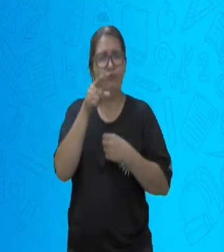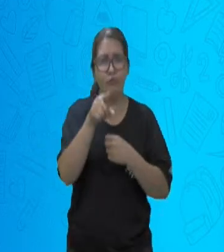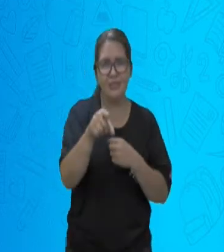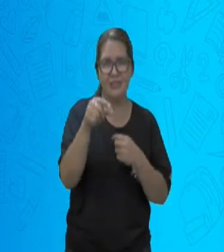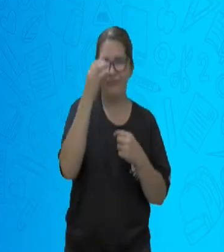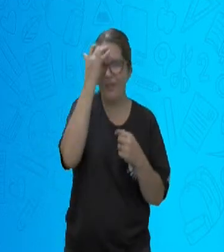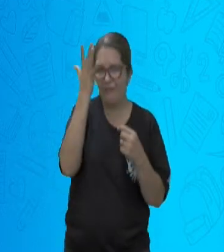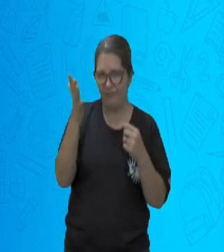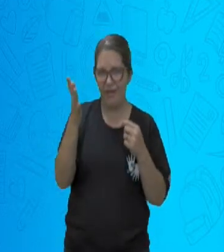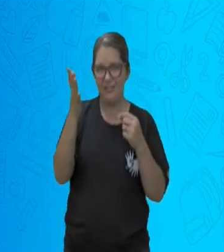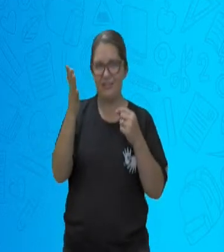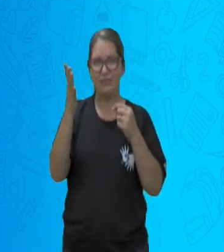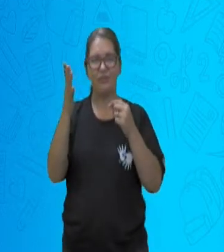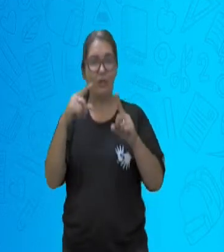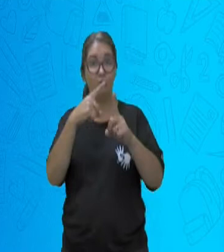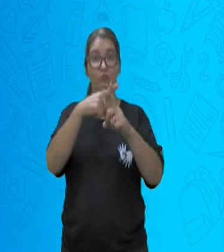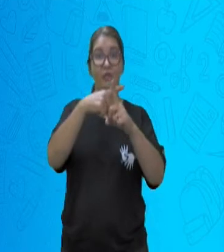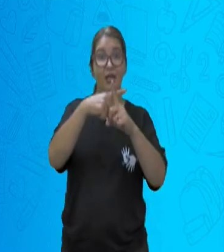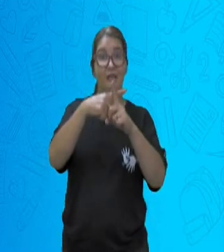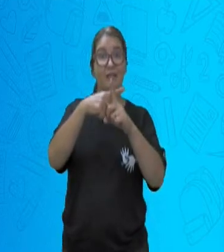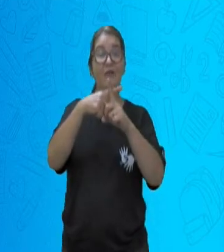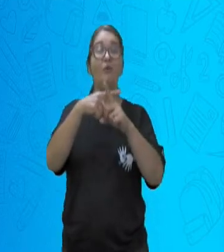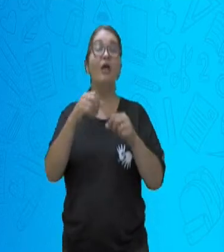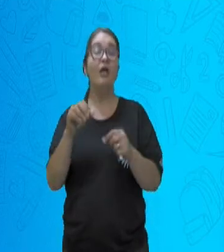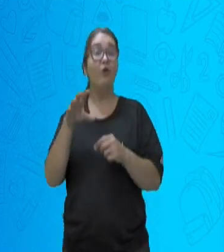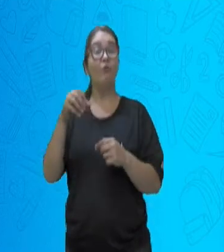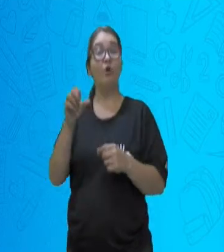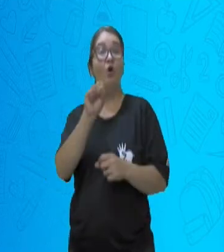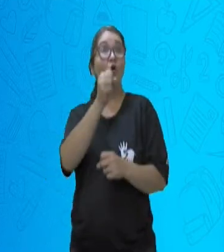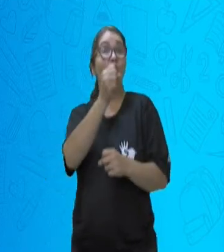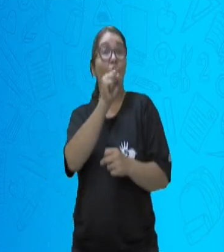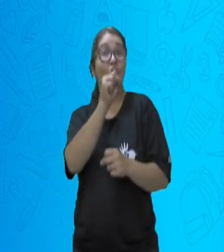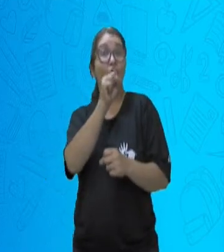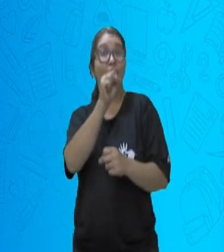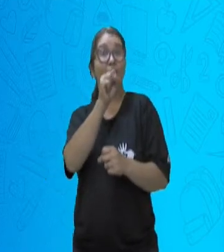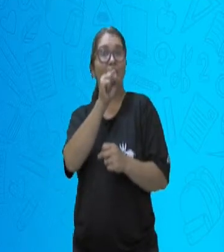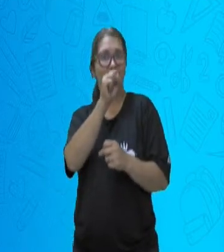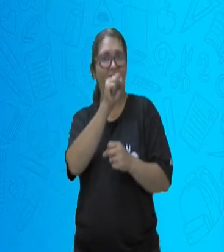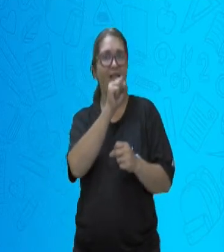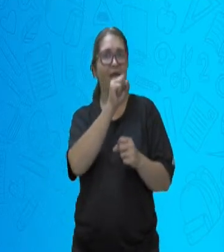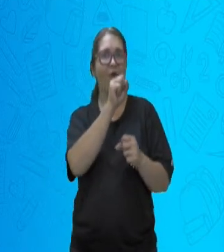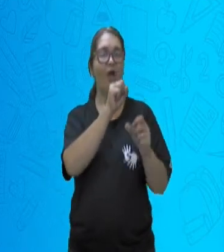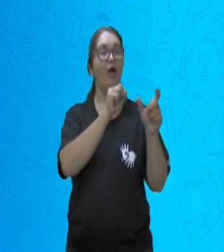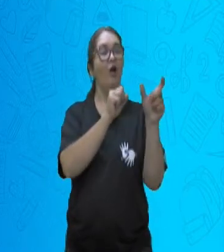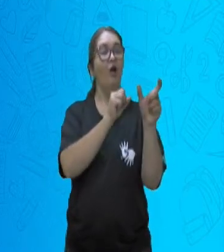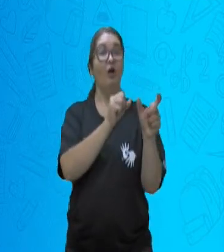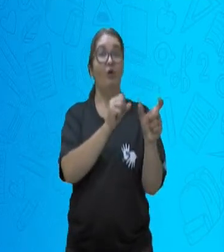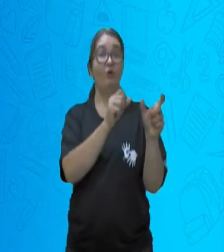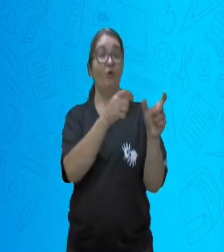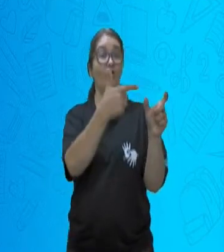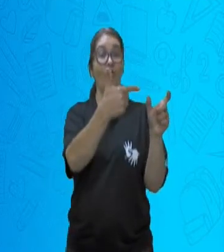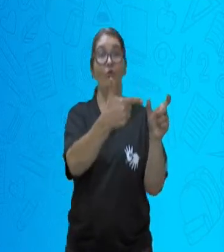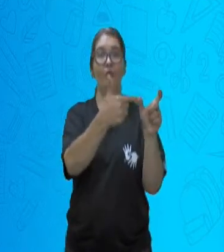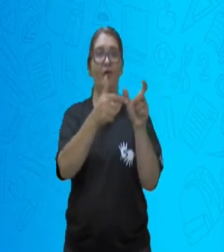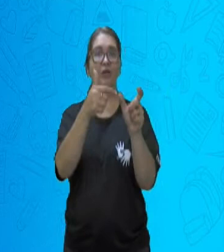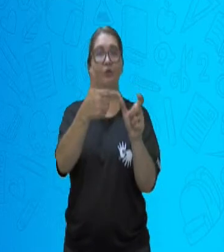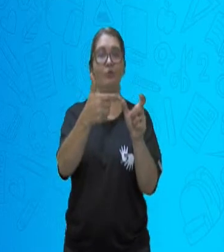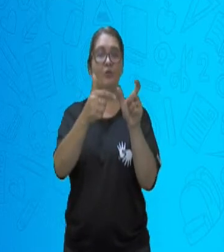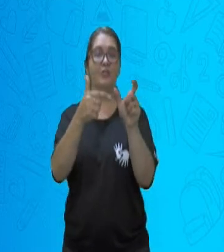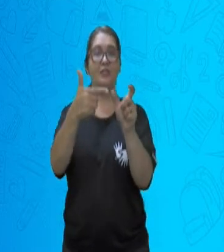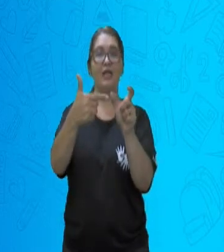utiliza, eu tenho 8 vezes aqui o 2. Ficou fácil, prestem atenção.